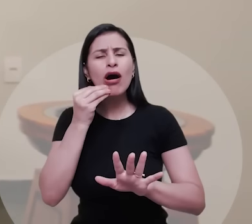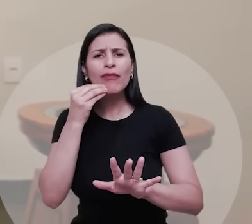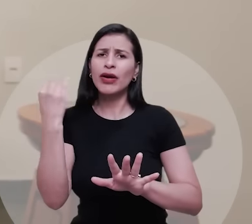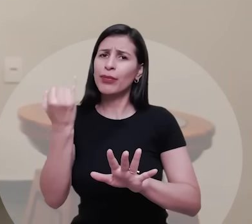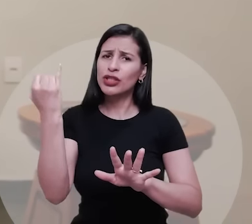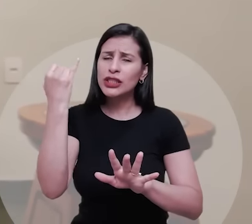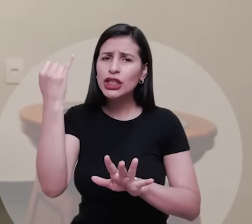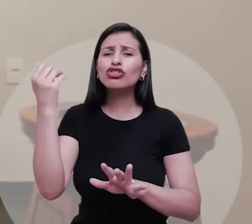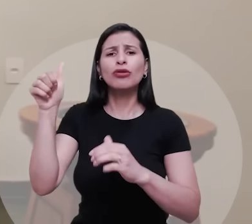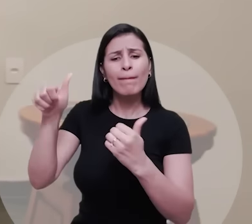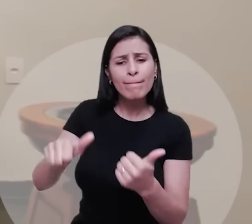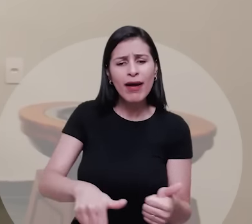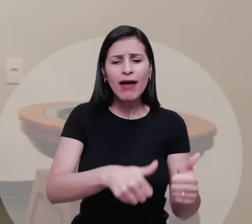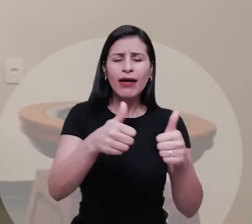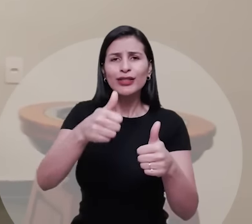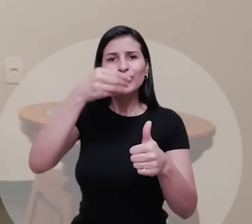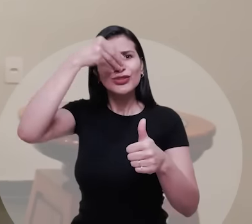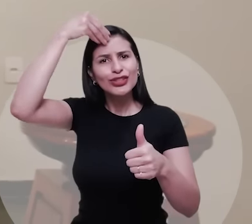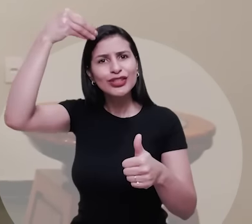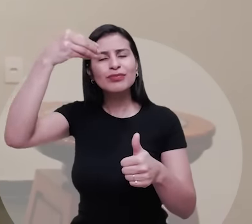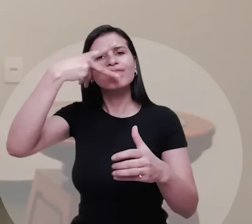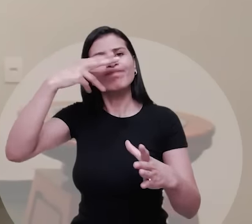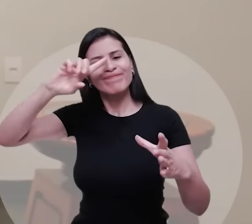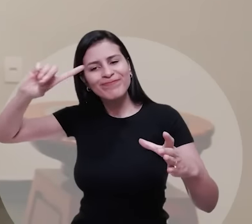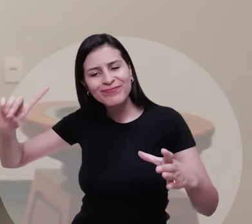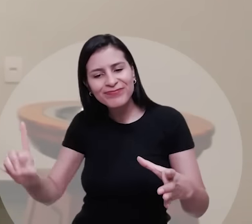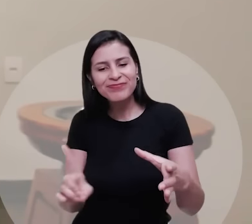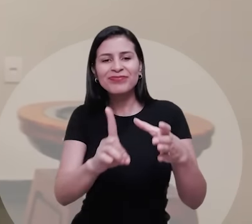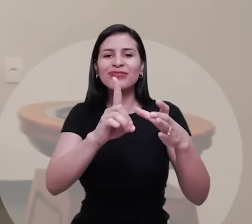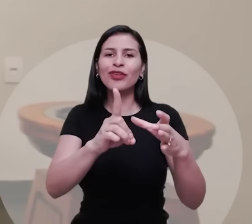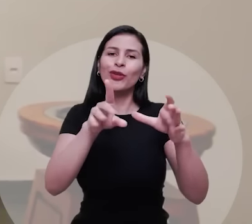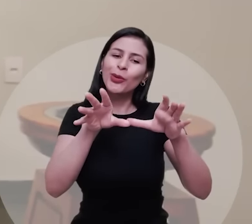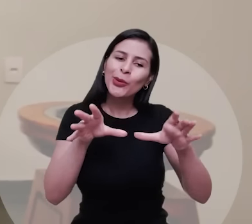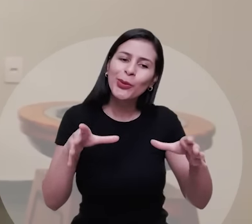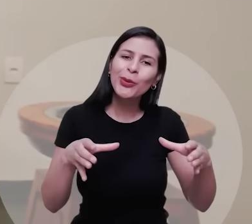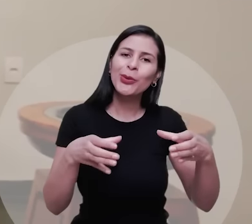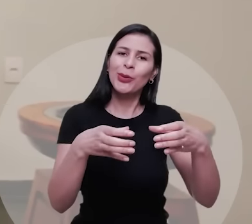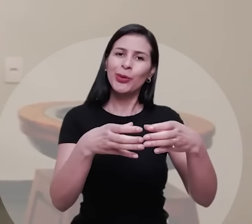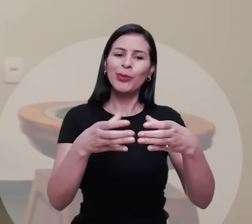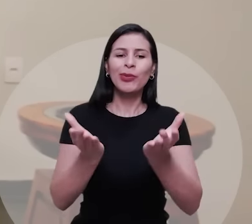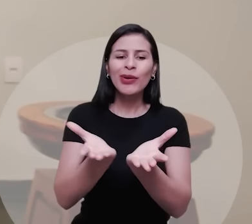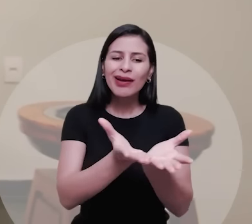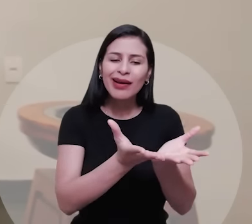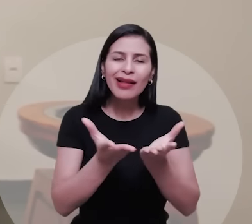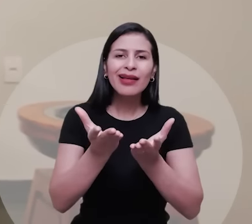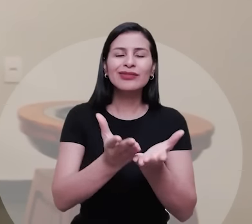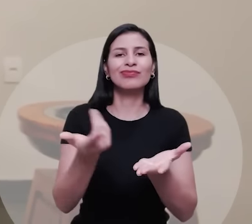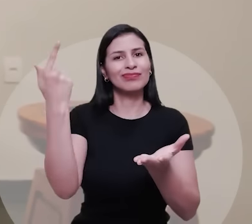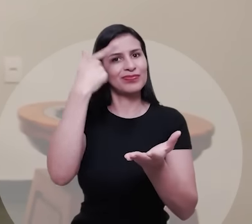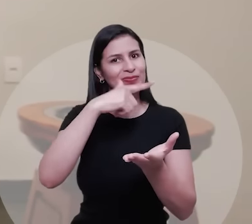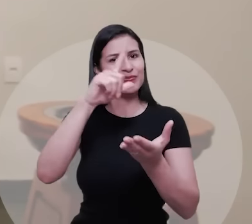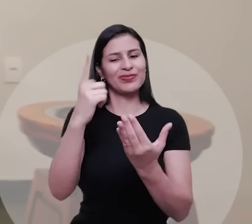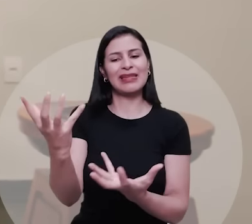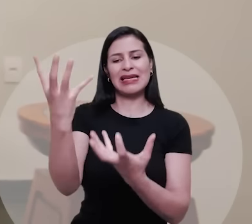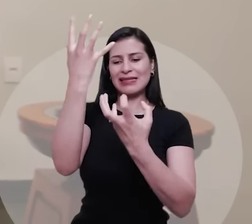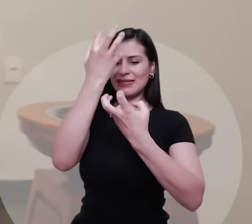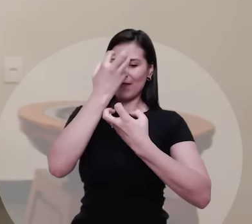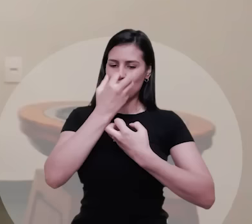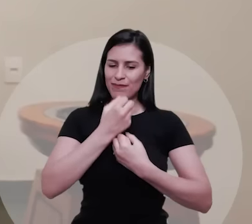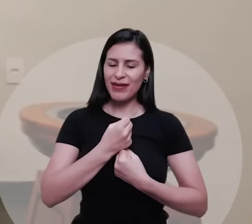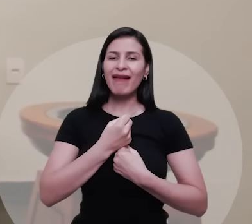na comunidade e receber todos os benefícios que nós recebemos no batismo. Isso é algo